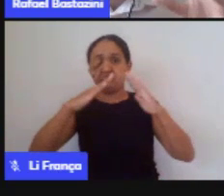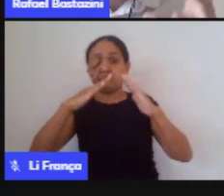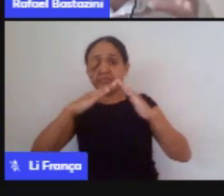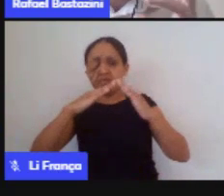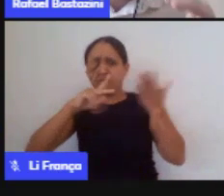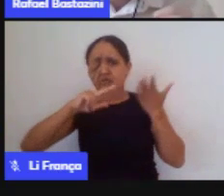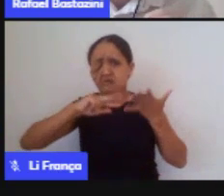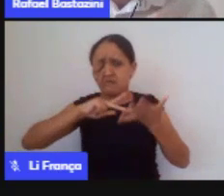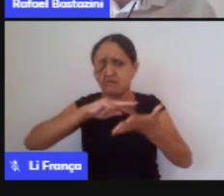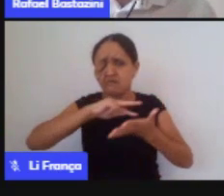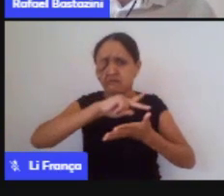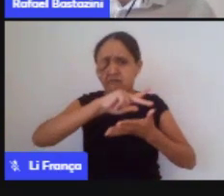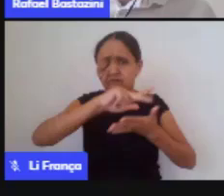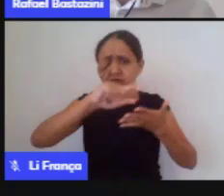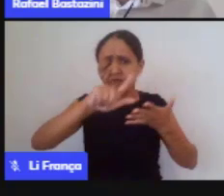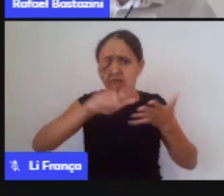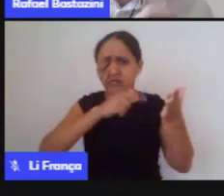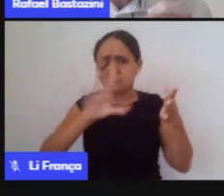de arranjos